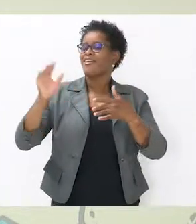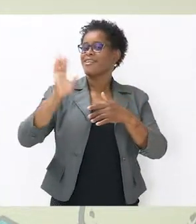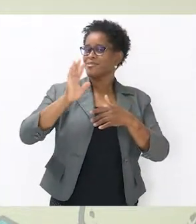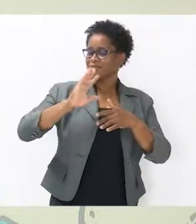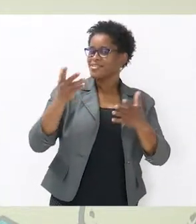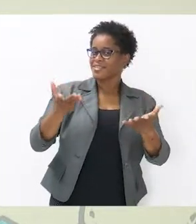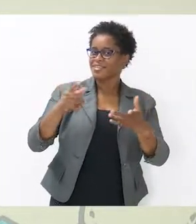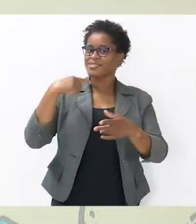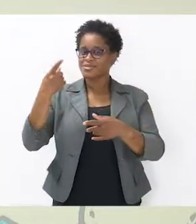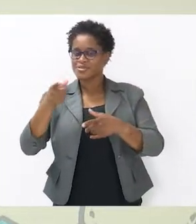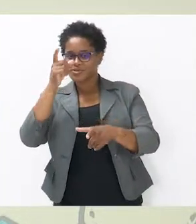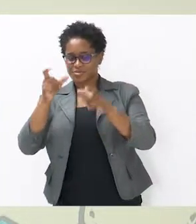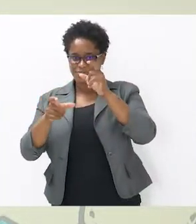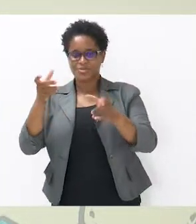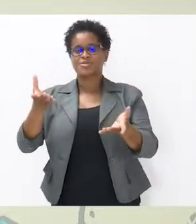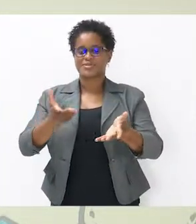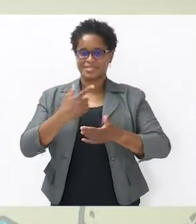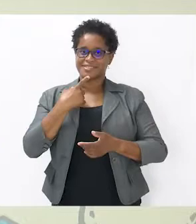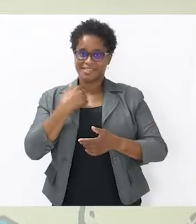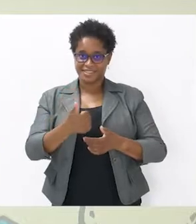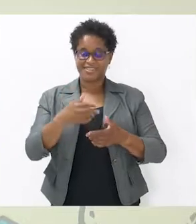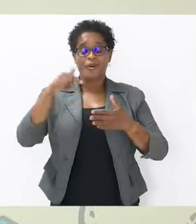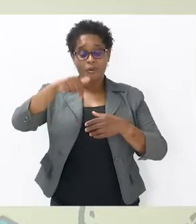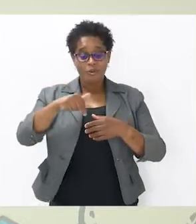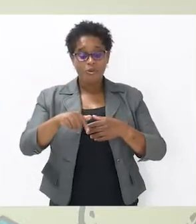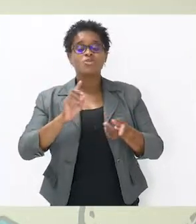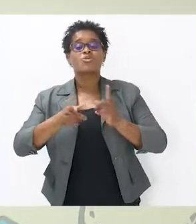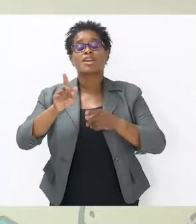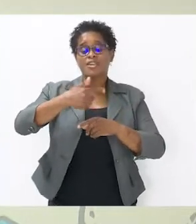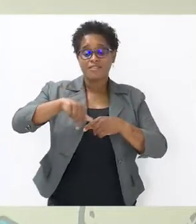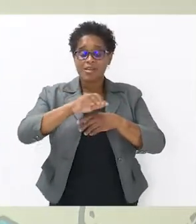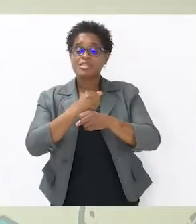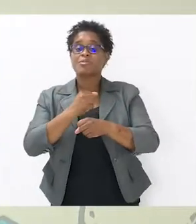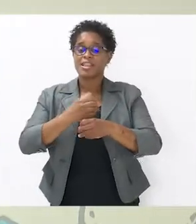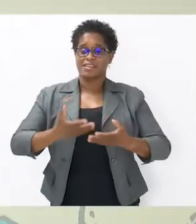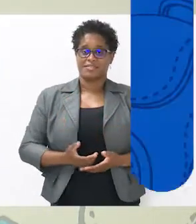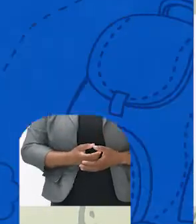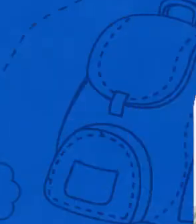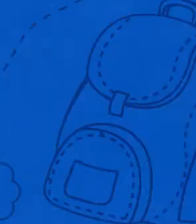despedir-se, digamos assim, dos espectadores, certo? Então, hoje, o que é que nós vamos trabalhar?